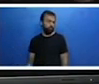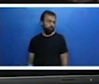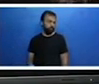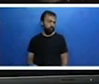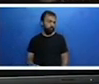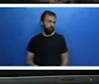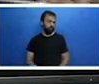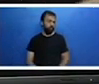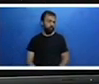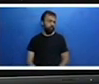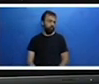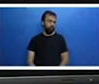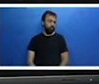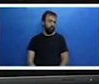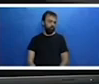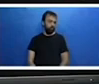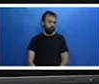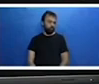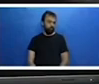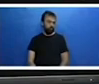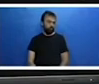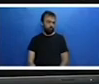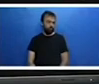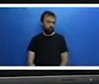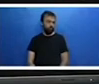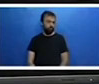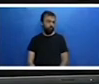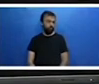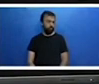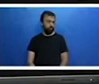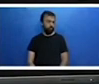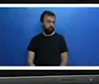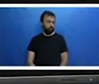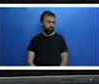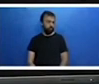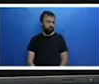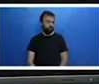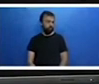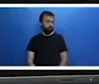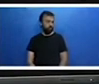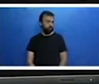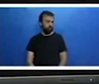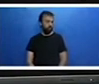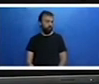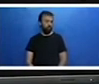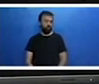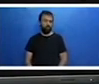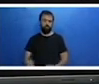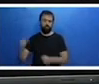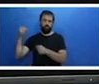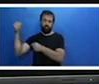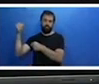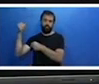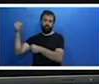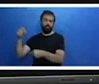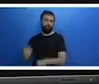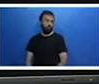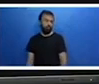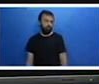Rafael Bertoli, Danilo Lopes, foram aqui de algumas pessoas, aqueles recebendo os troféus, aqui nos